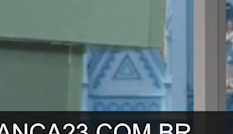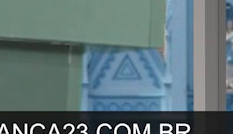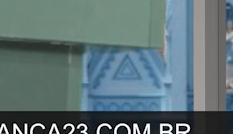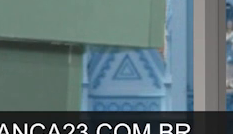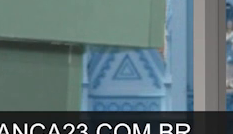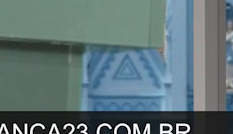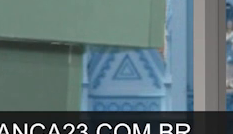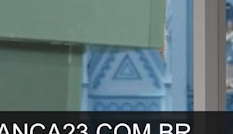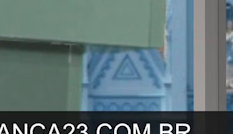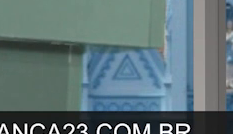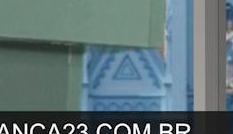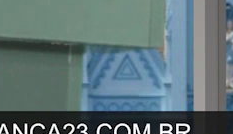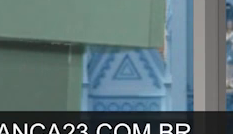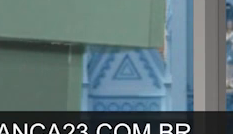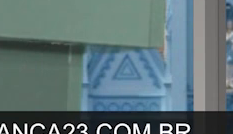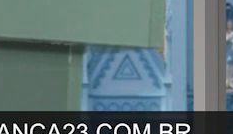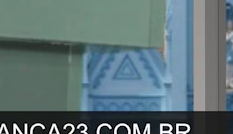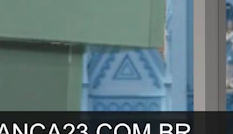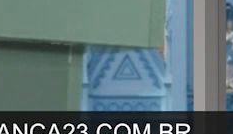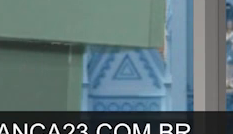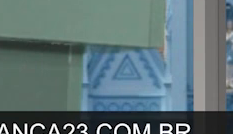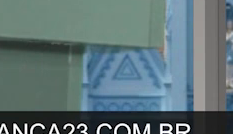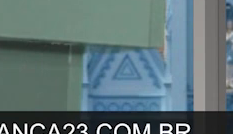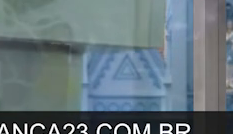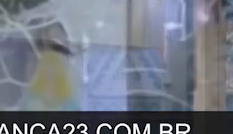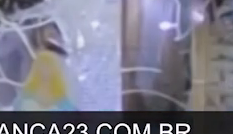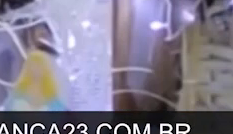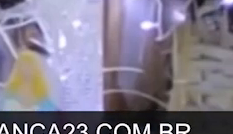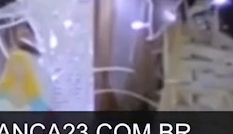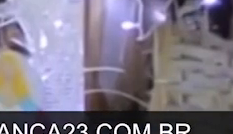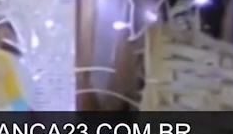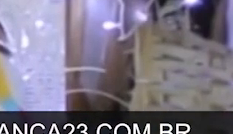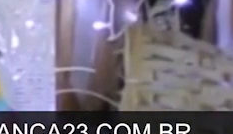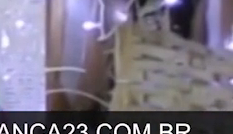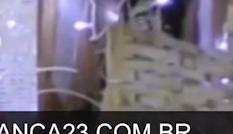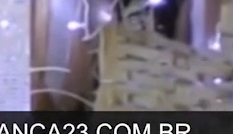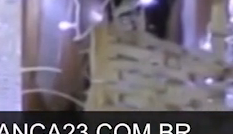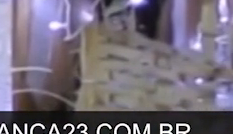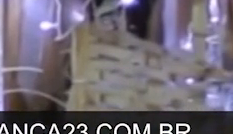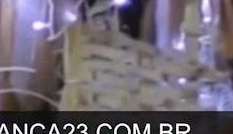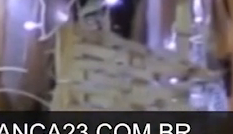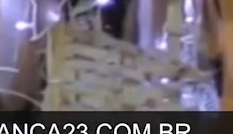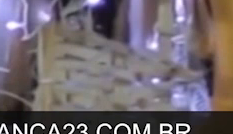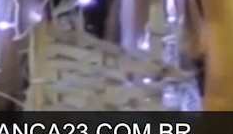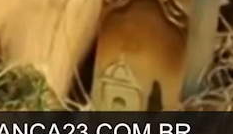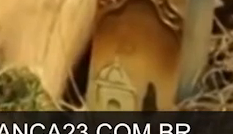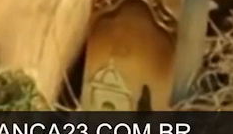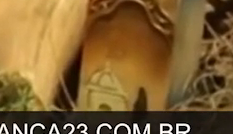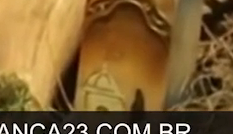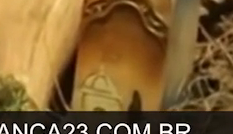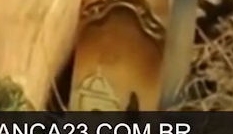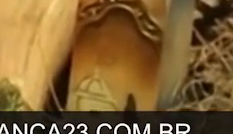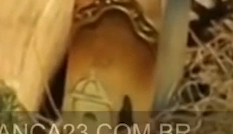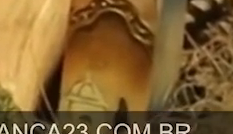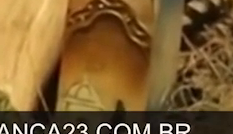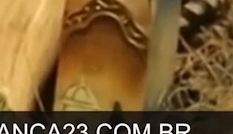tornam pontos importantes, né, claro, para visitação. É, nós estamos falando dos presépios, né, os presépios que trazem aí